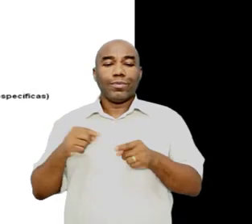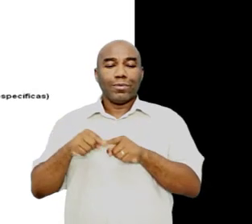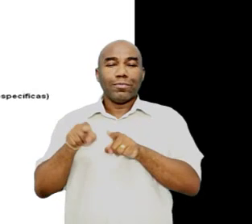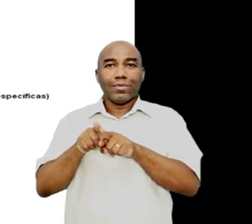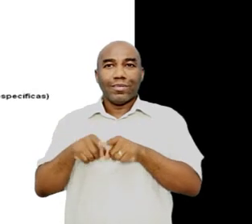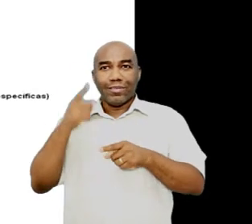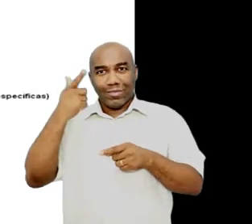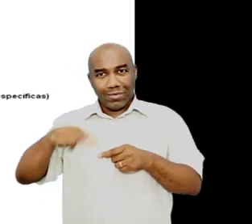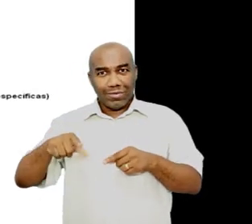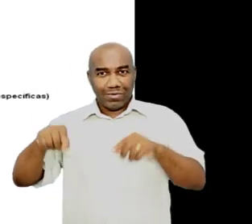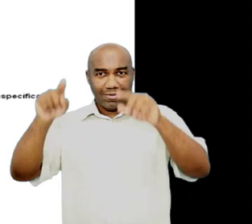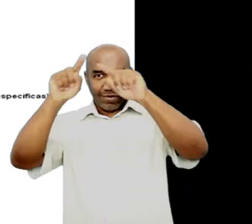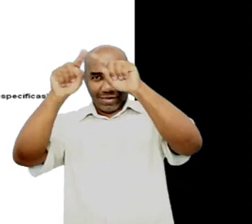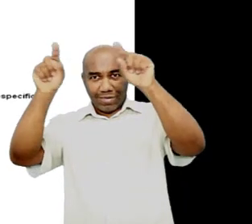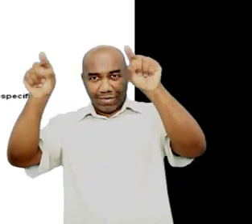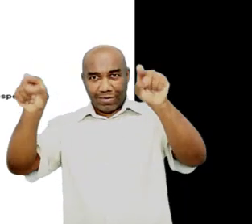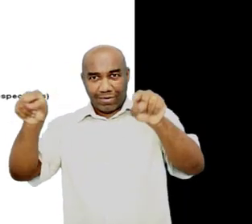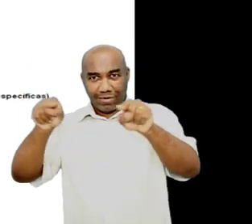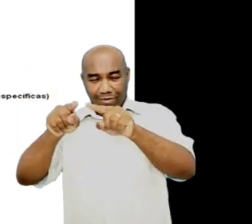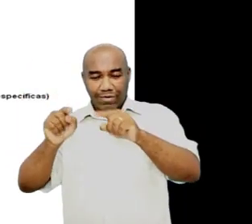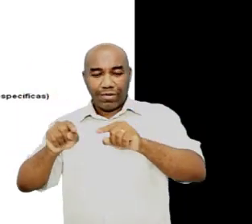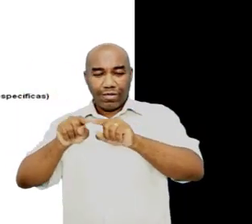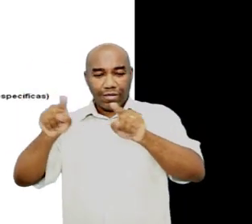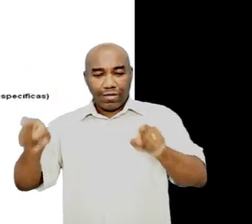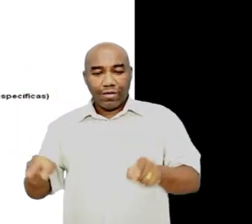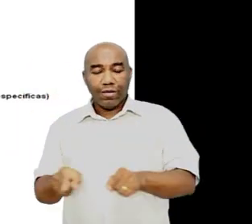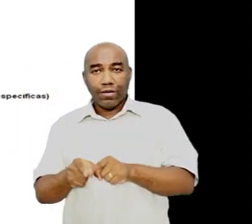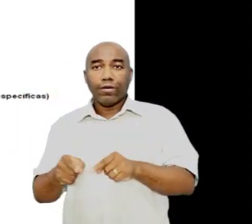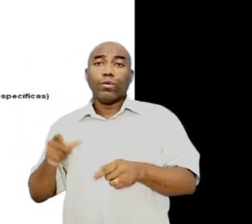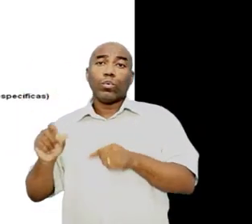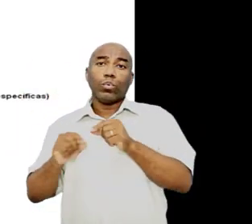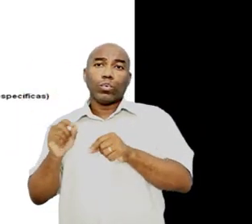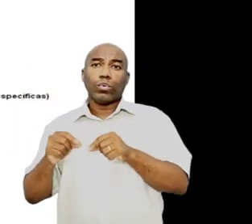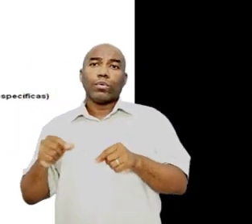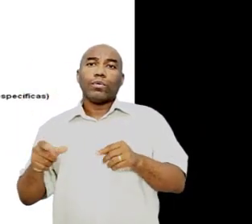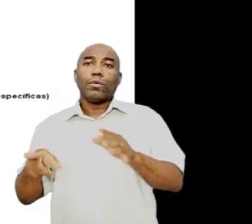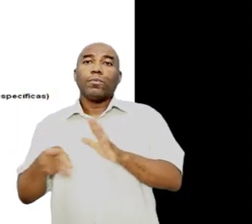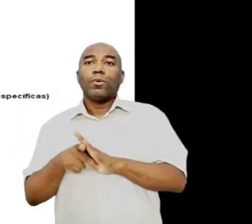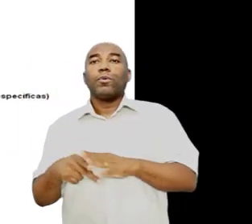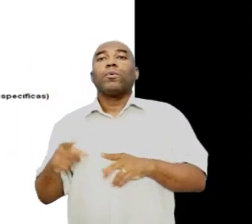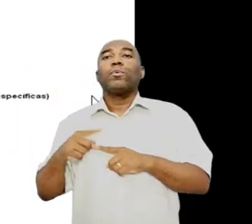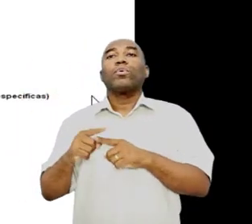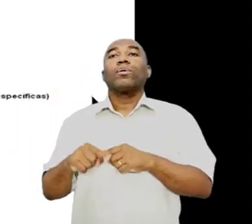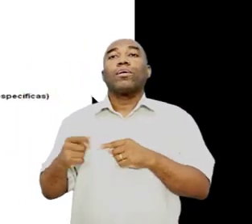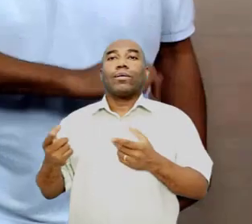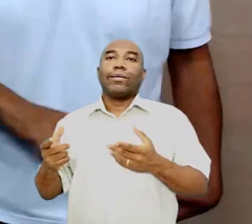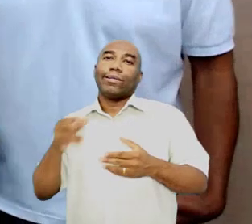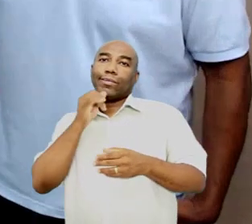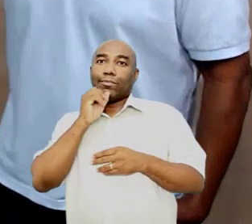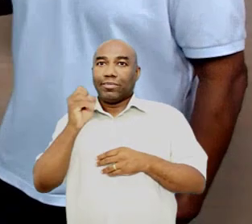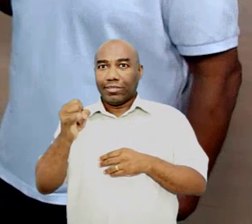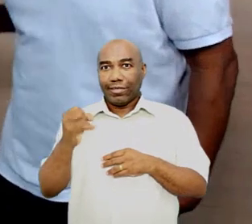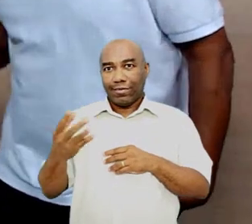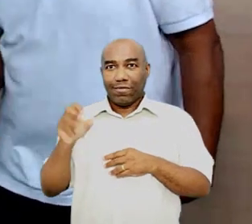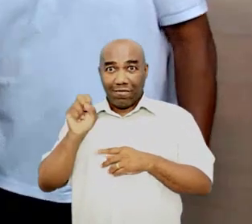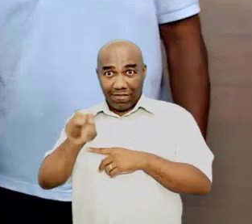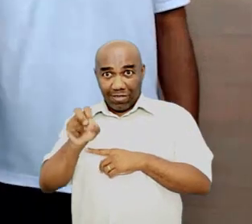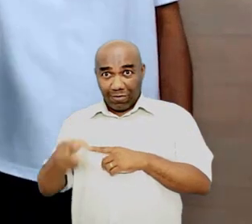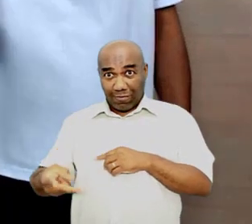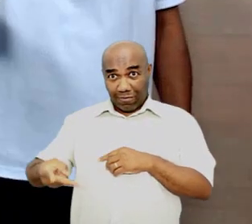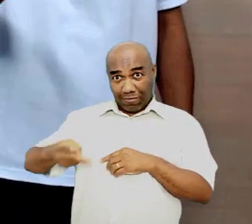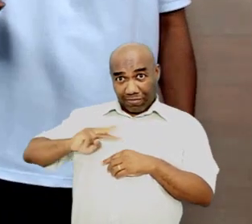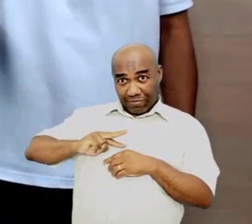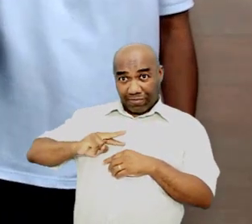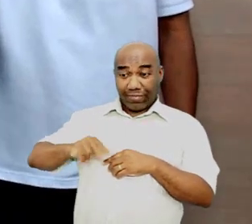envelopado, ele contém uma cápsula externa que foi roubado da tua célula.